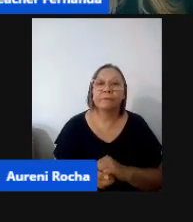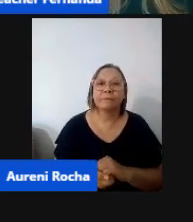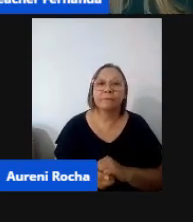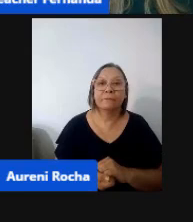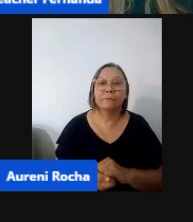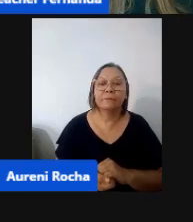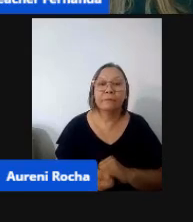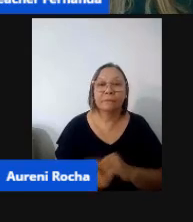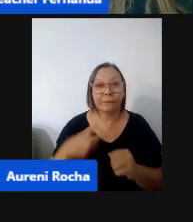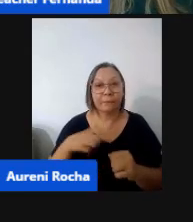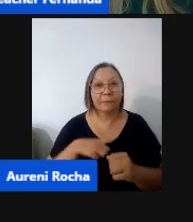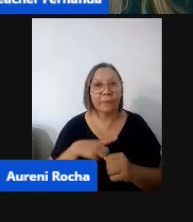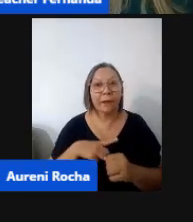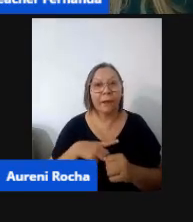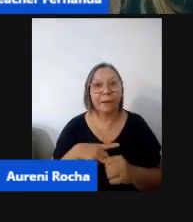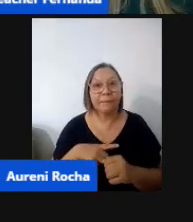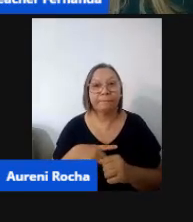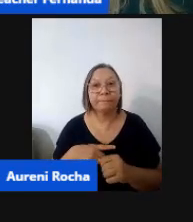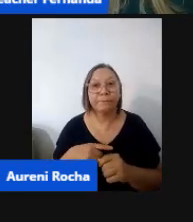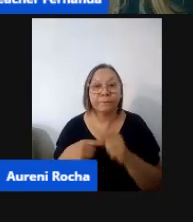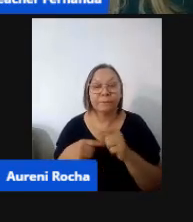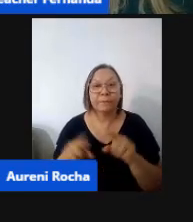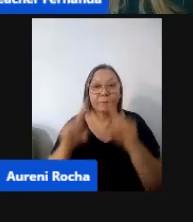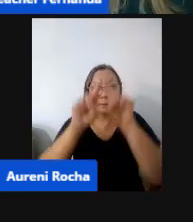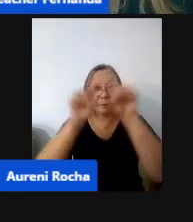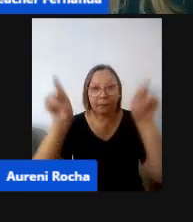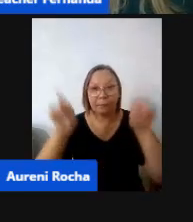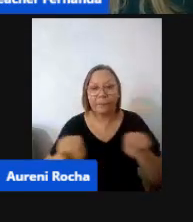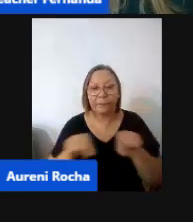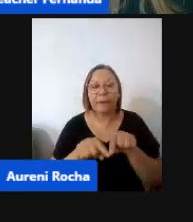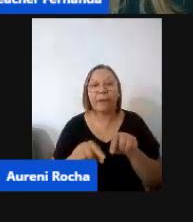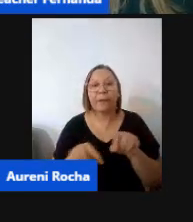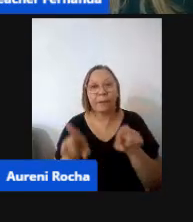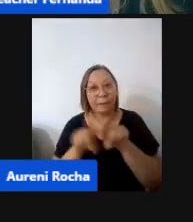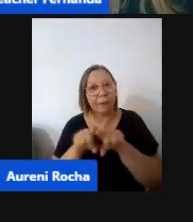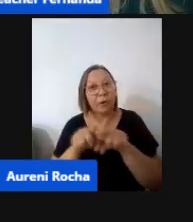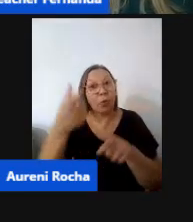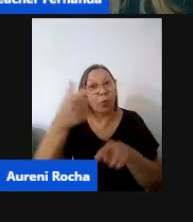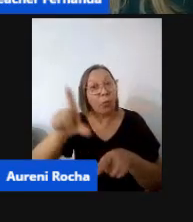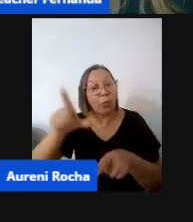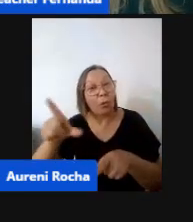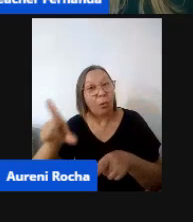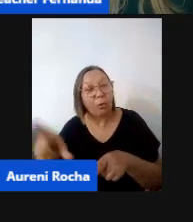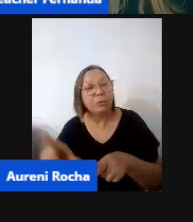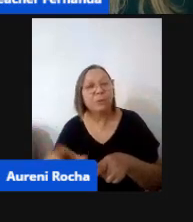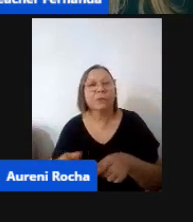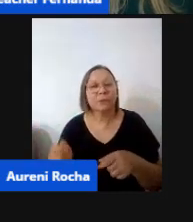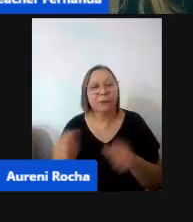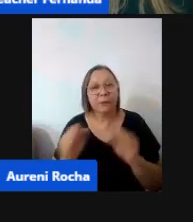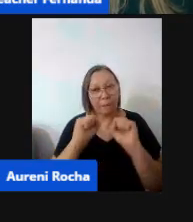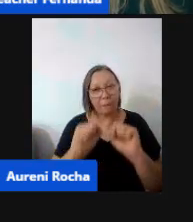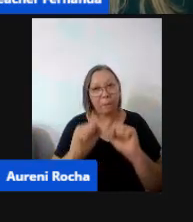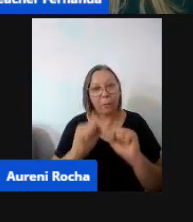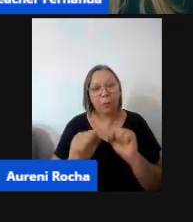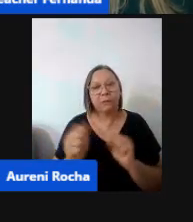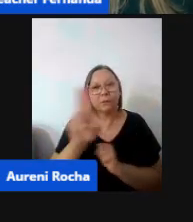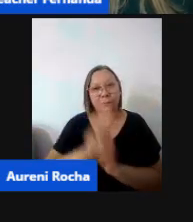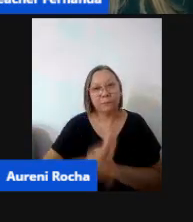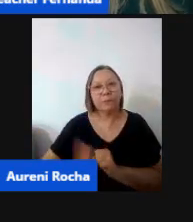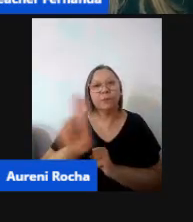Existem aqui no canto esquerdo algumas outras possibilidades de fontes. Então, vamos escolher essa daqui.